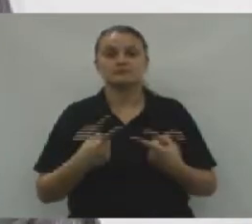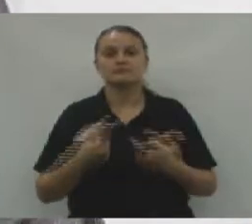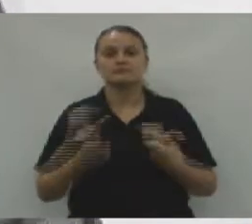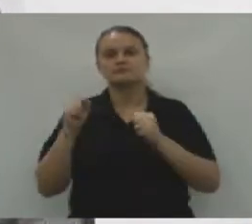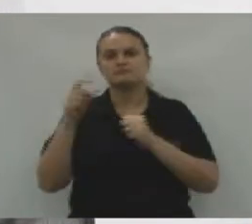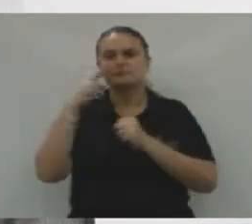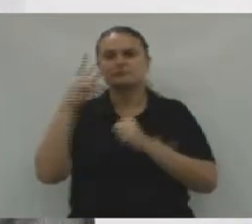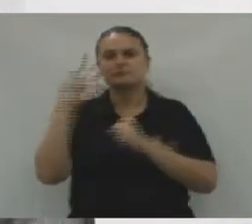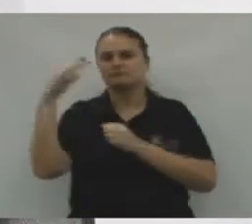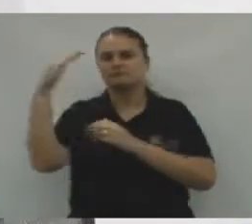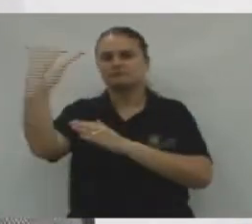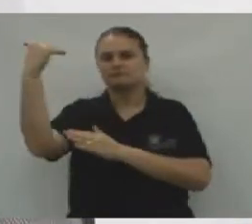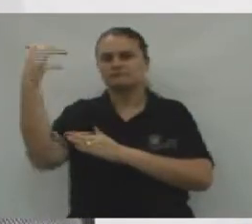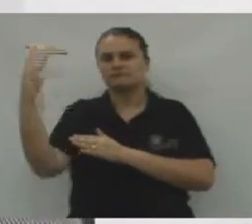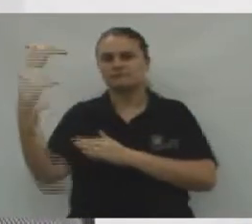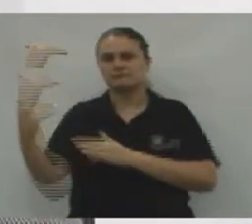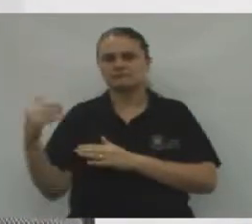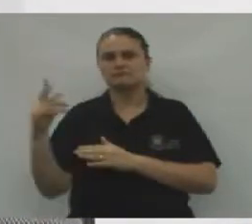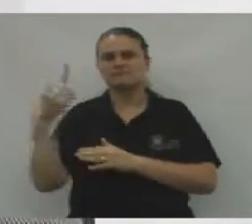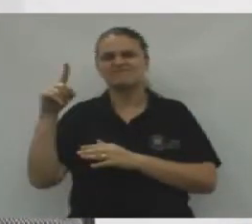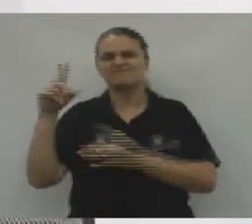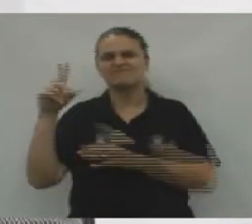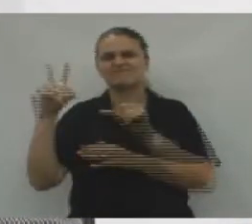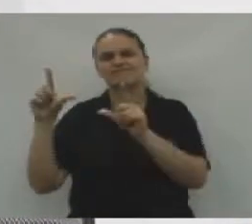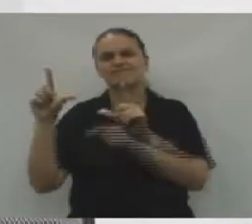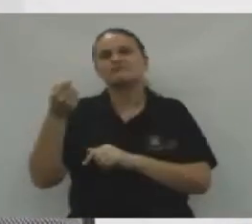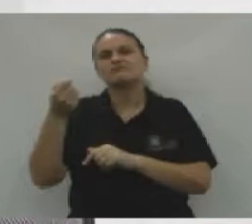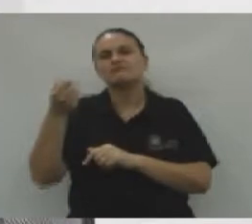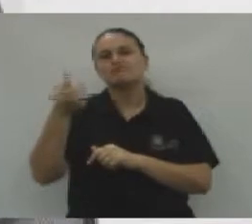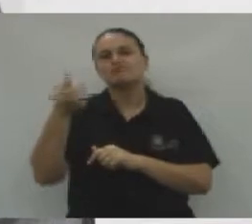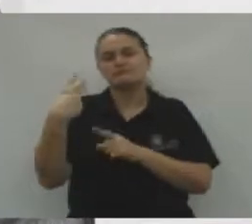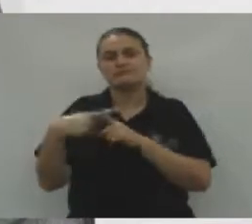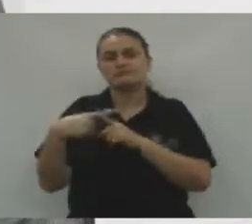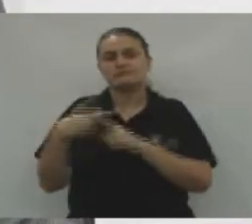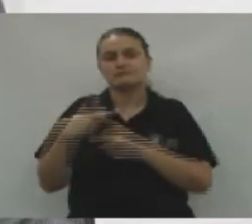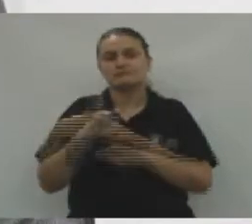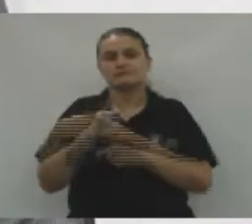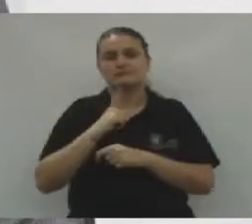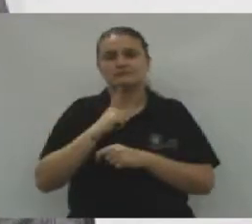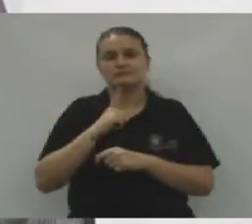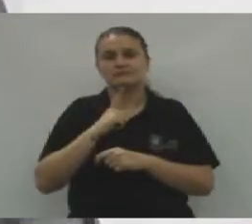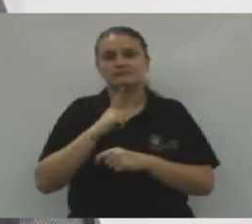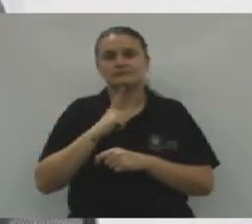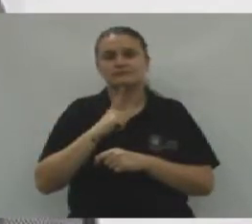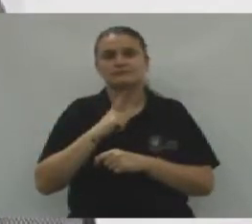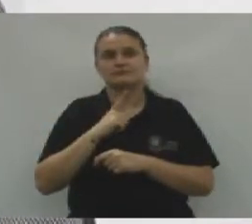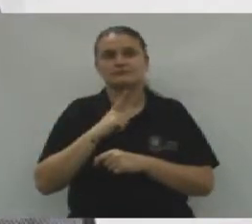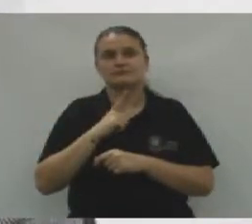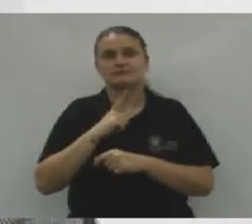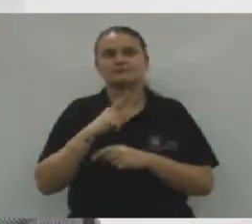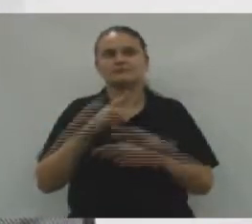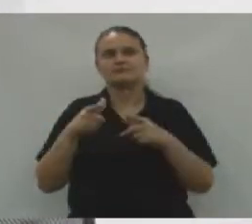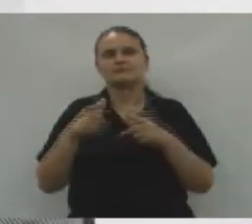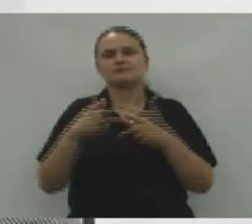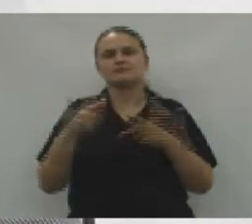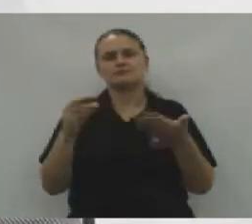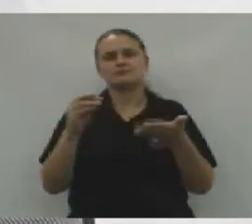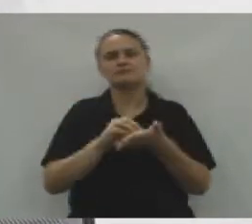a nossa produção é muito baixa. Então, a gente tem, ainda por condições técnicas de